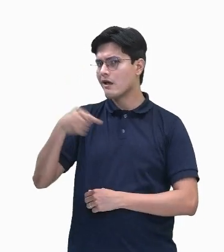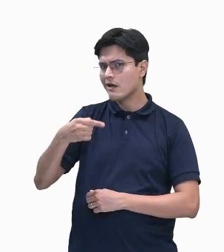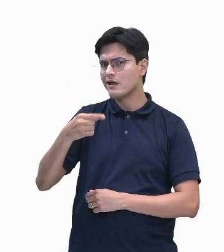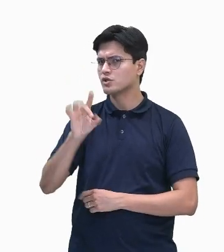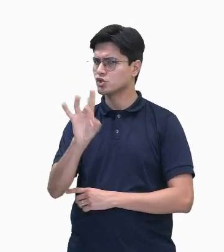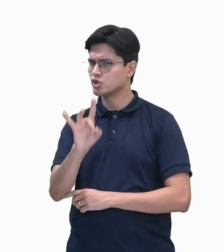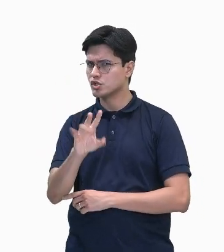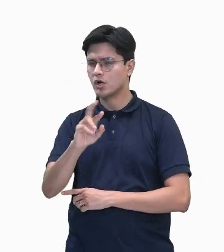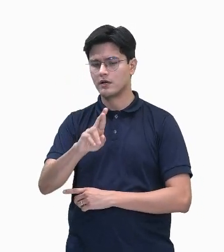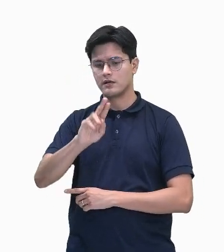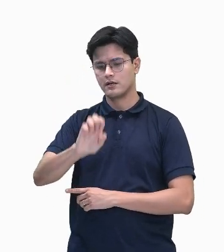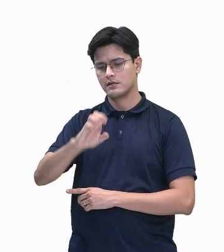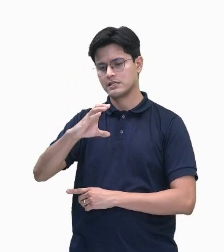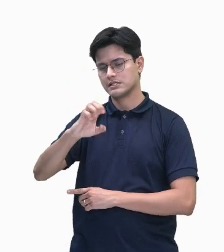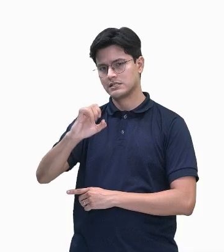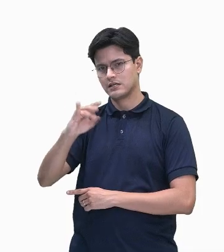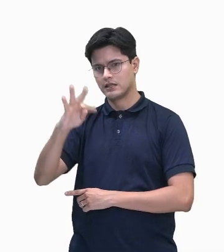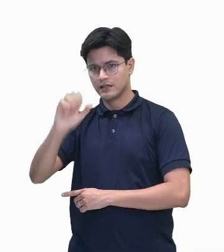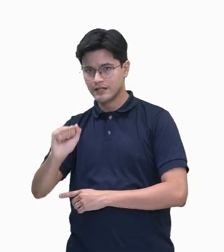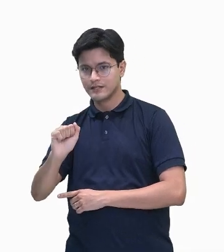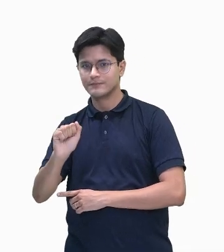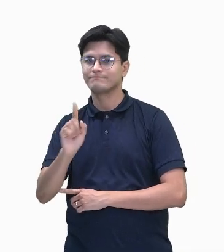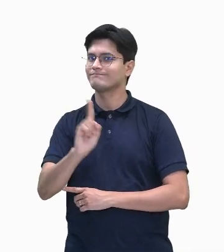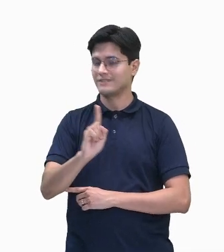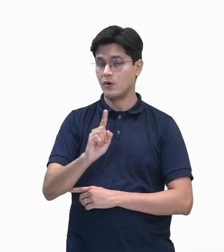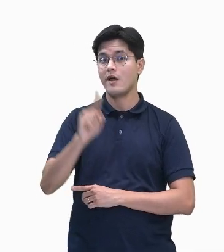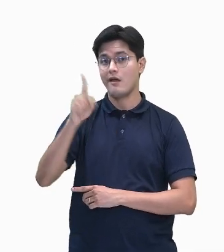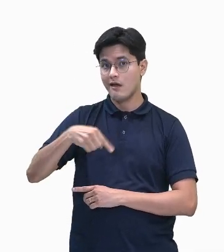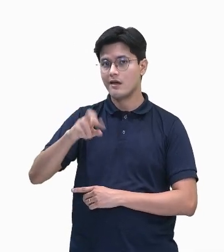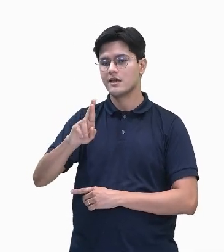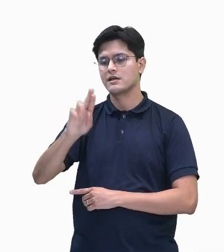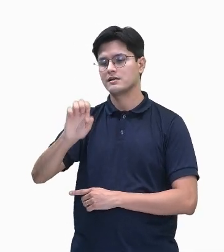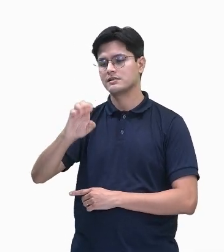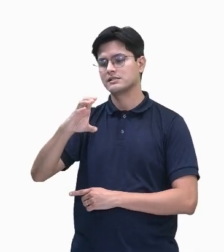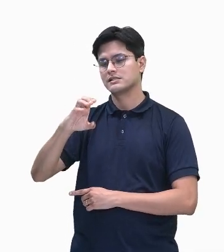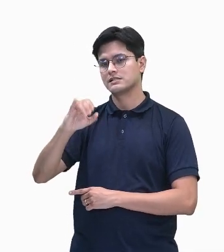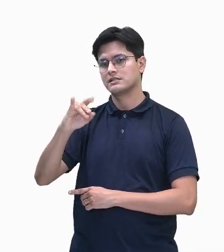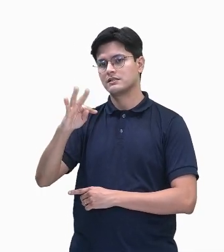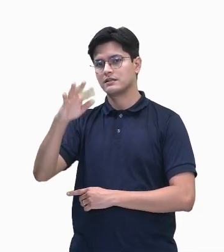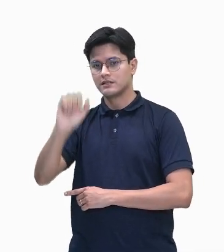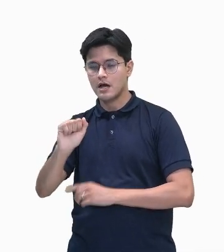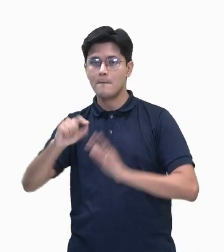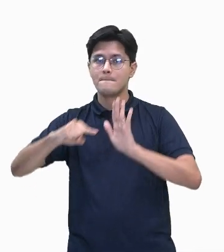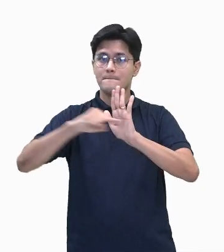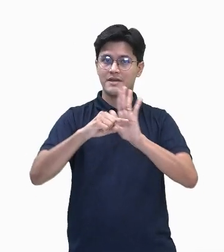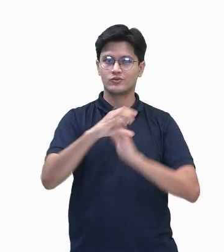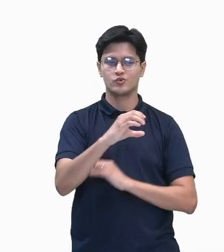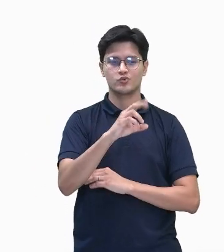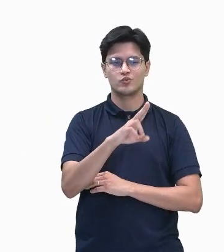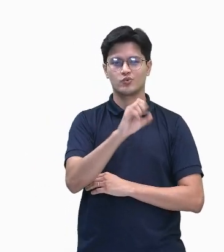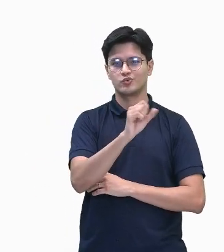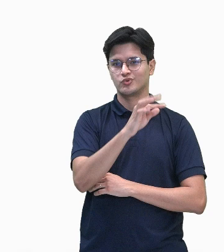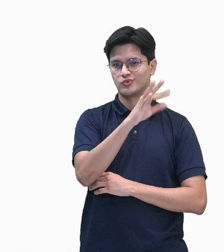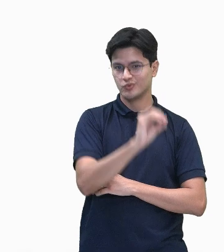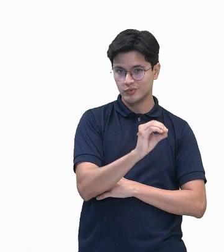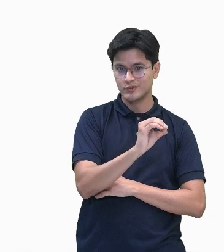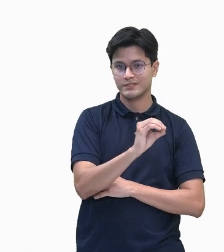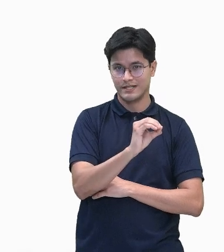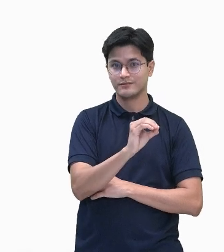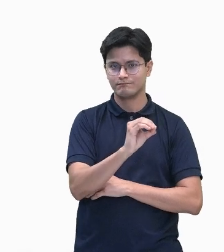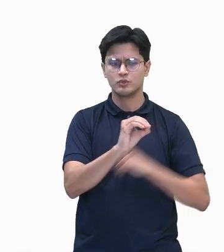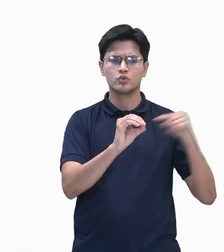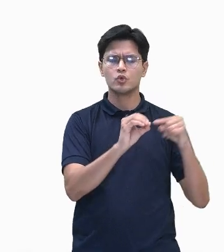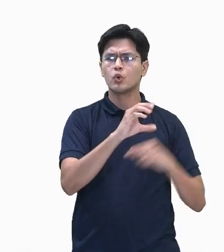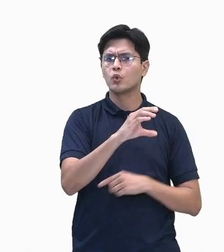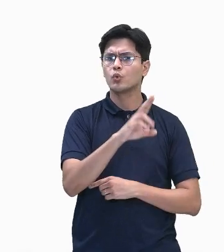Então, continuando aqui, ó, o custo é o valor que ele gasta por dia, tá bom? E na